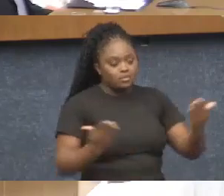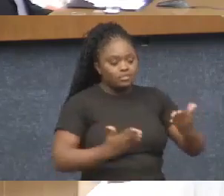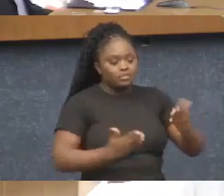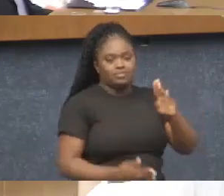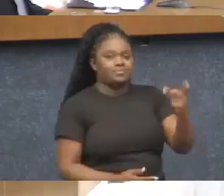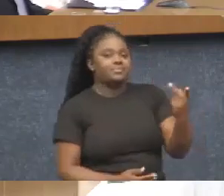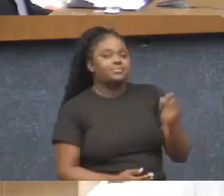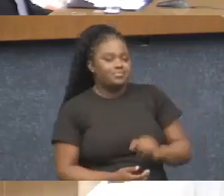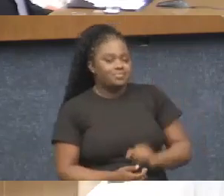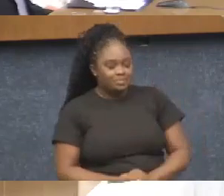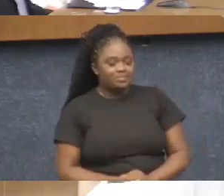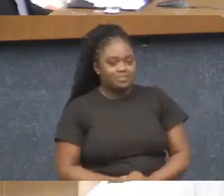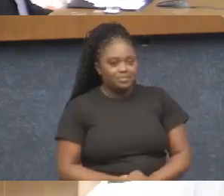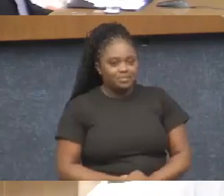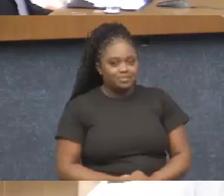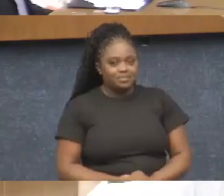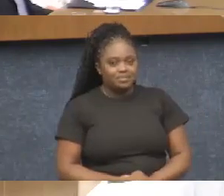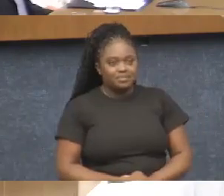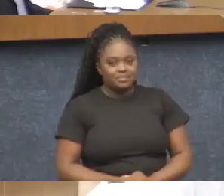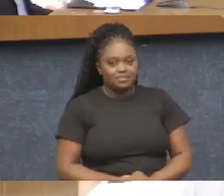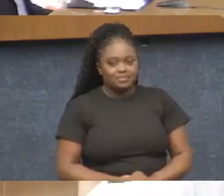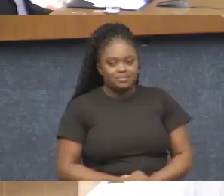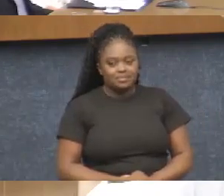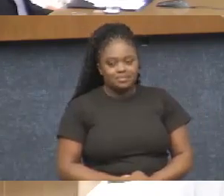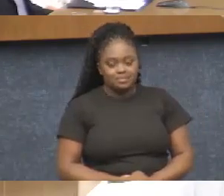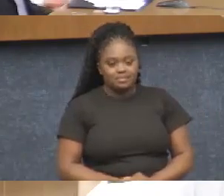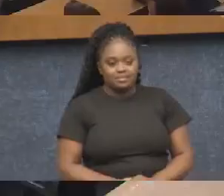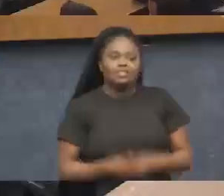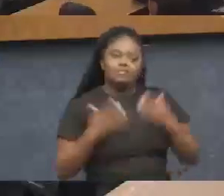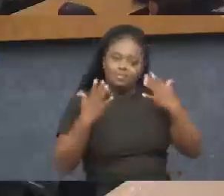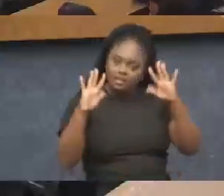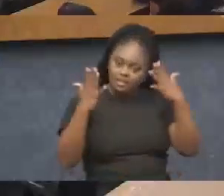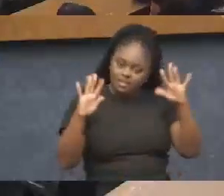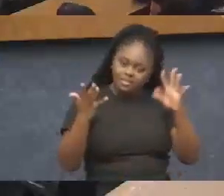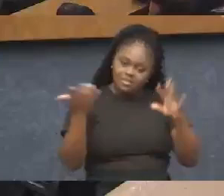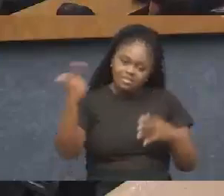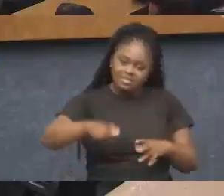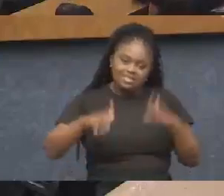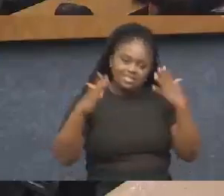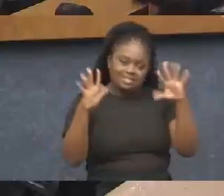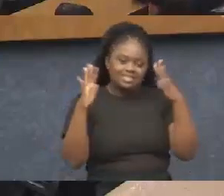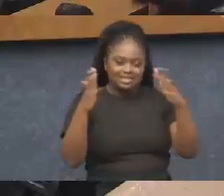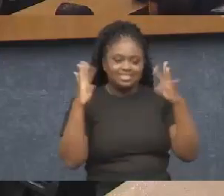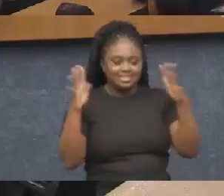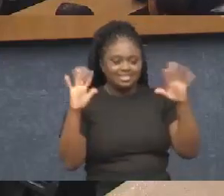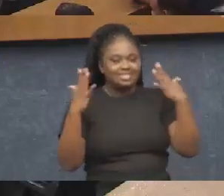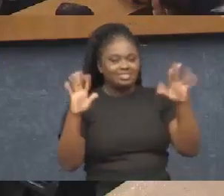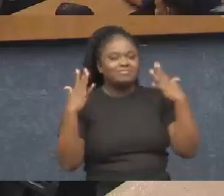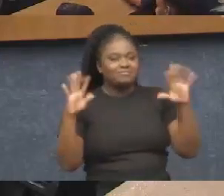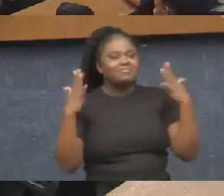Horizonte é um Belo Horizontino raiz. É, aplausos de novo, por favor. Obrigado.